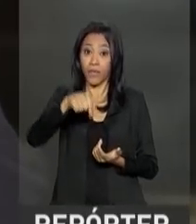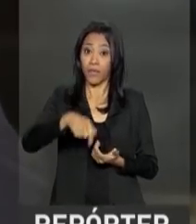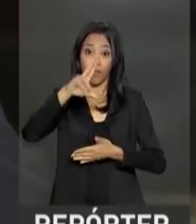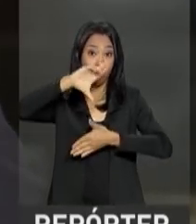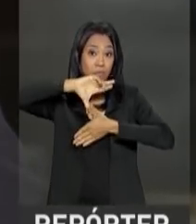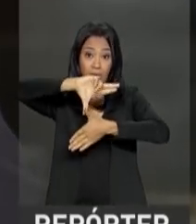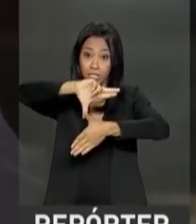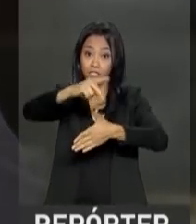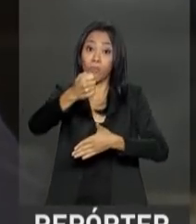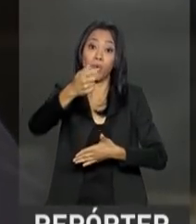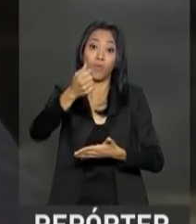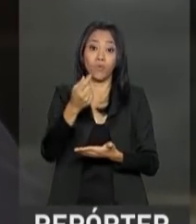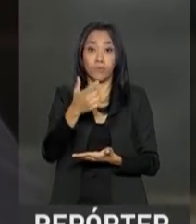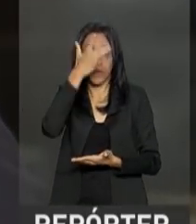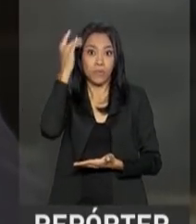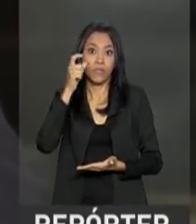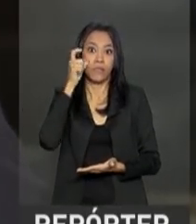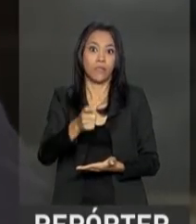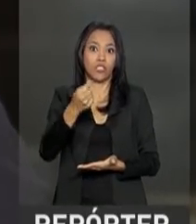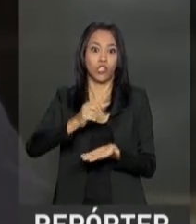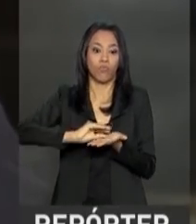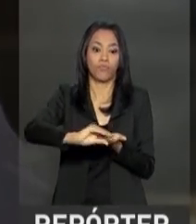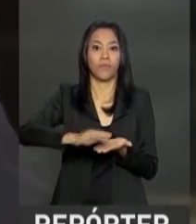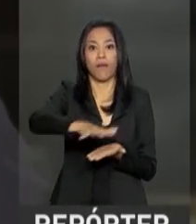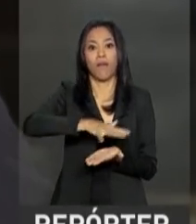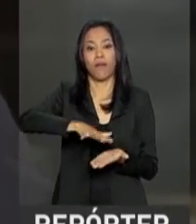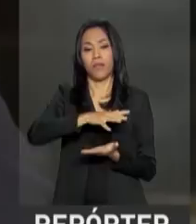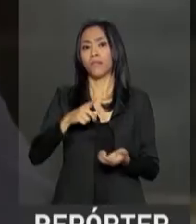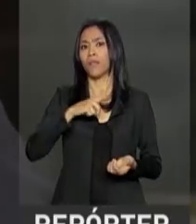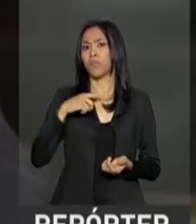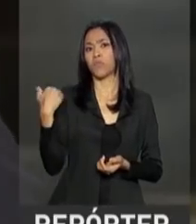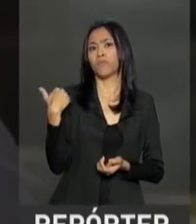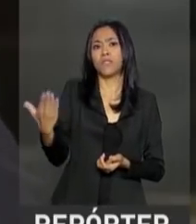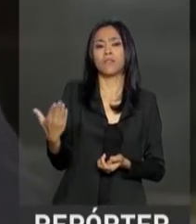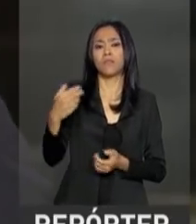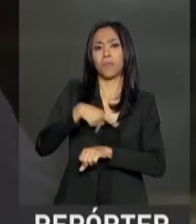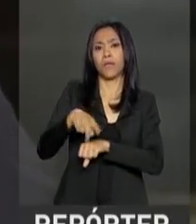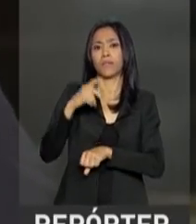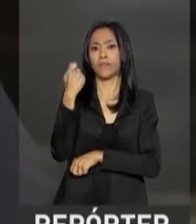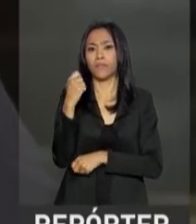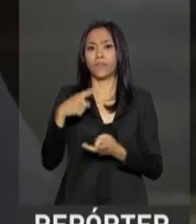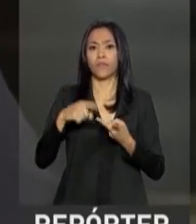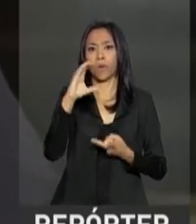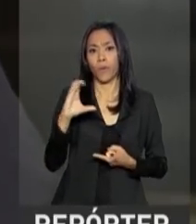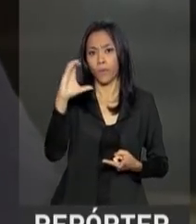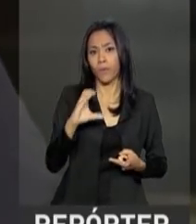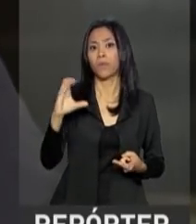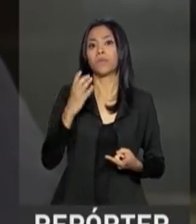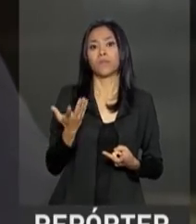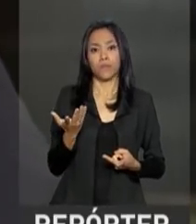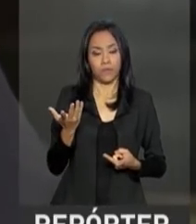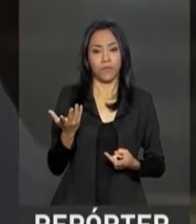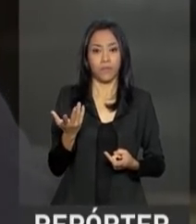assistimos 20% do dos nossos vizinhos argentina colômbia e peru que estamos passando né estamos passando